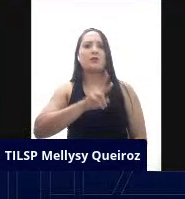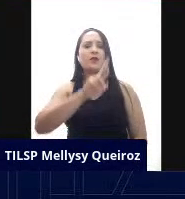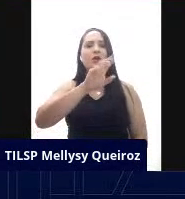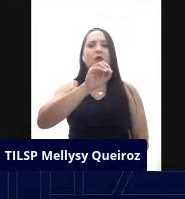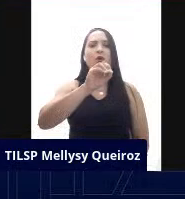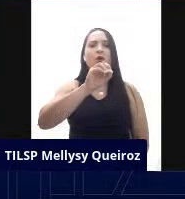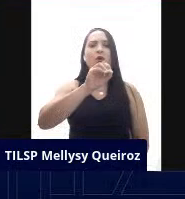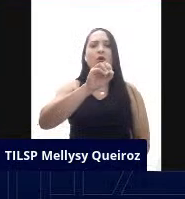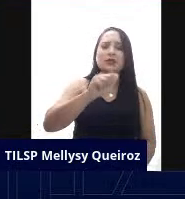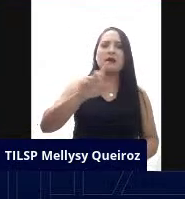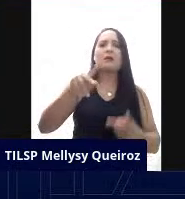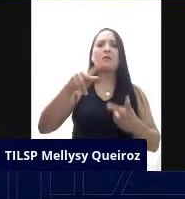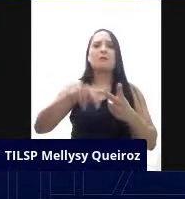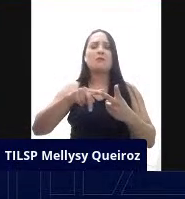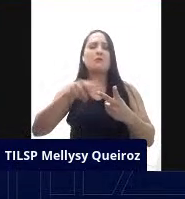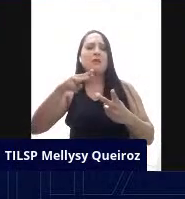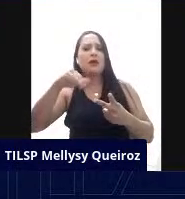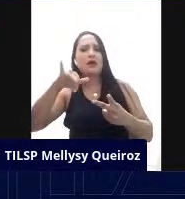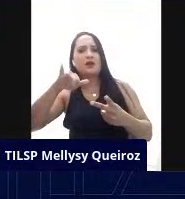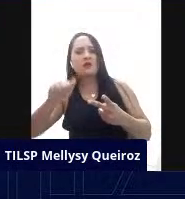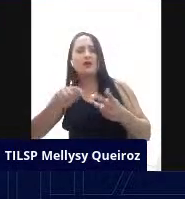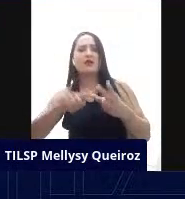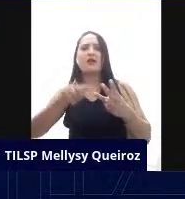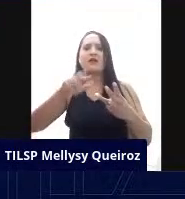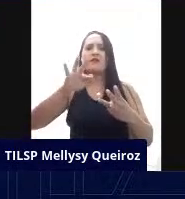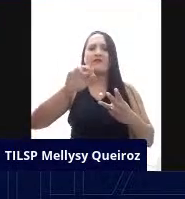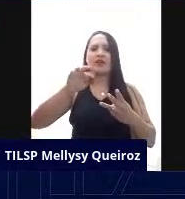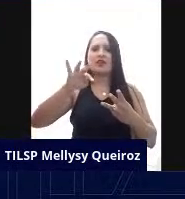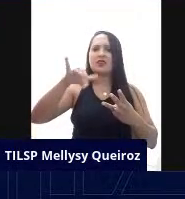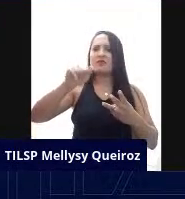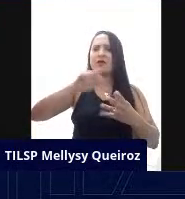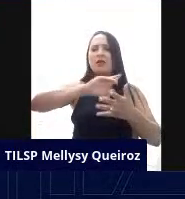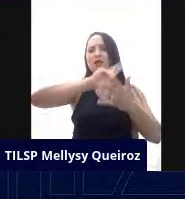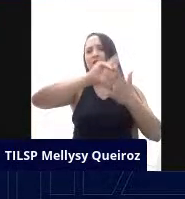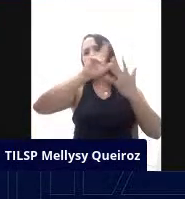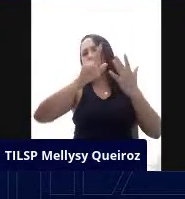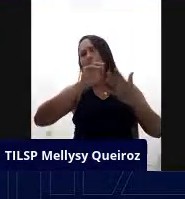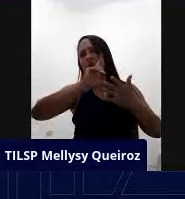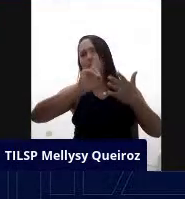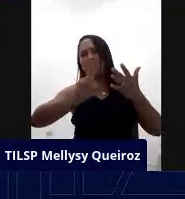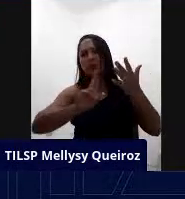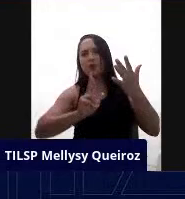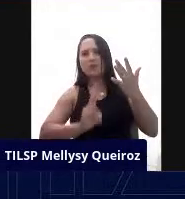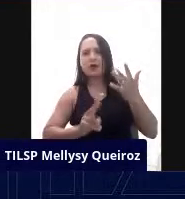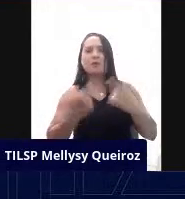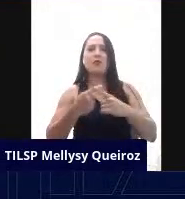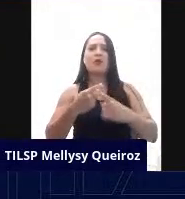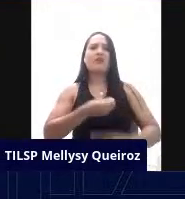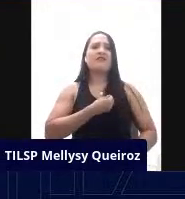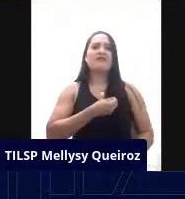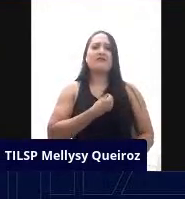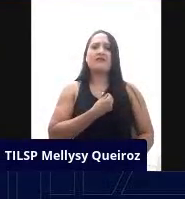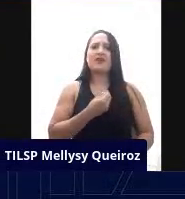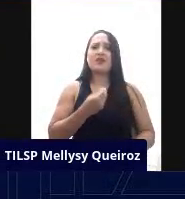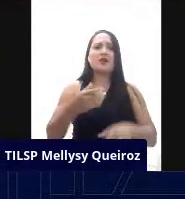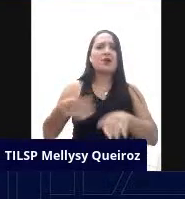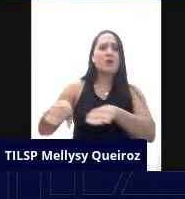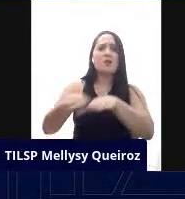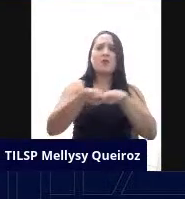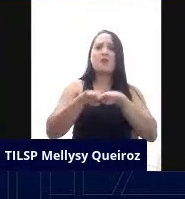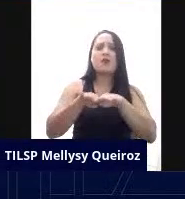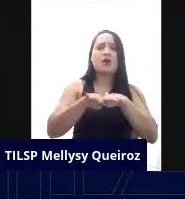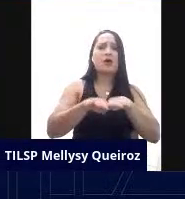Lúcia, Fátima ou tantos outros nomes, porque a vida dela é igual à de muitas mulheres da cidade e do